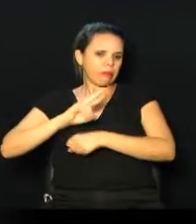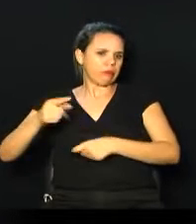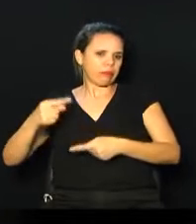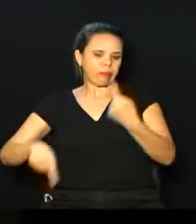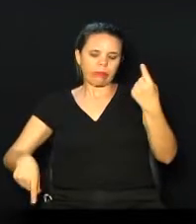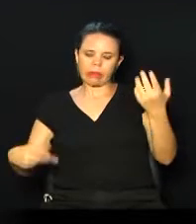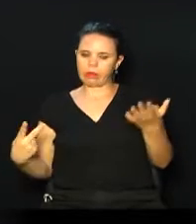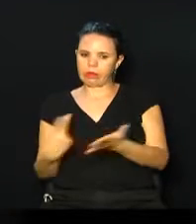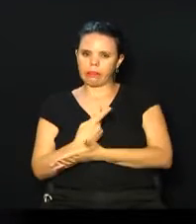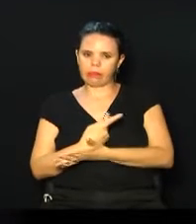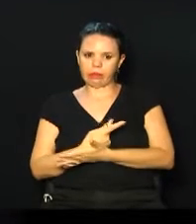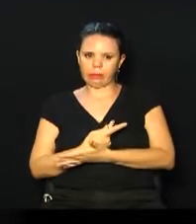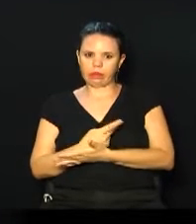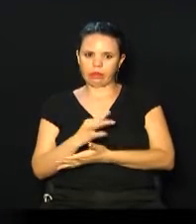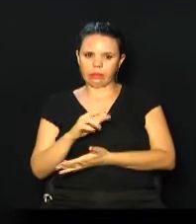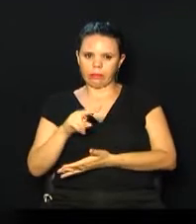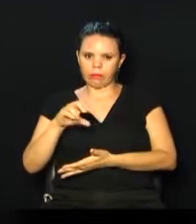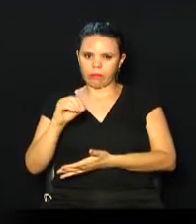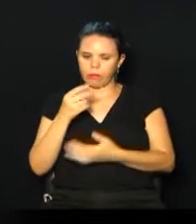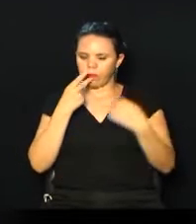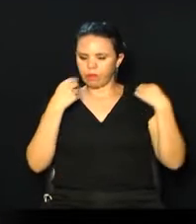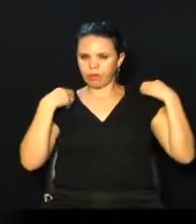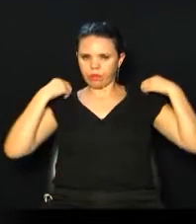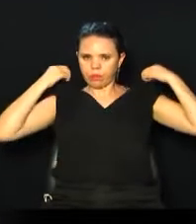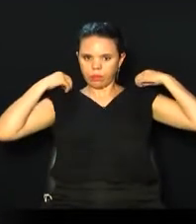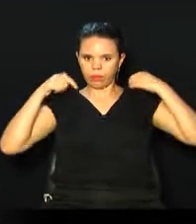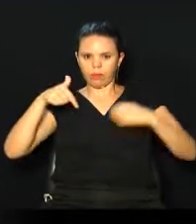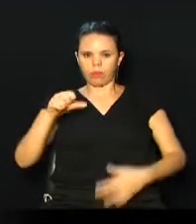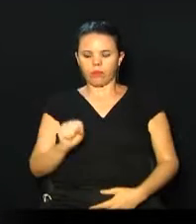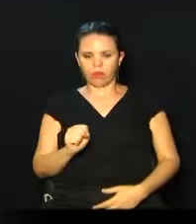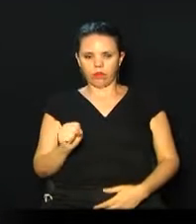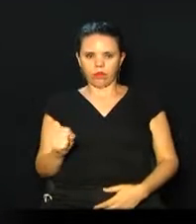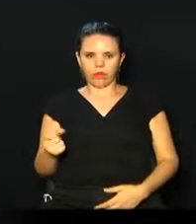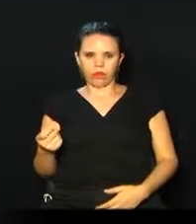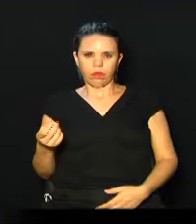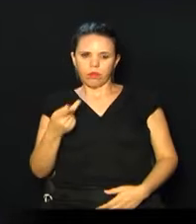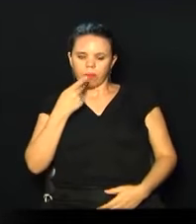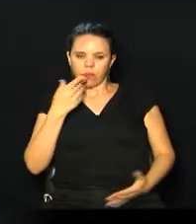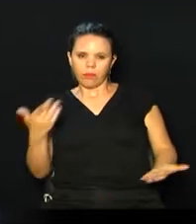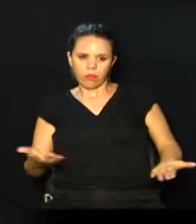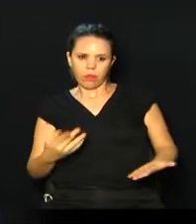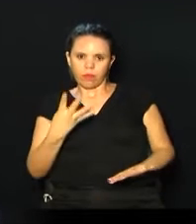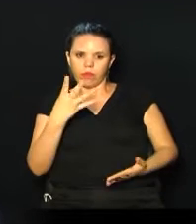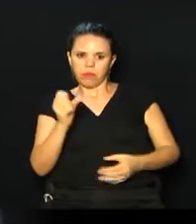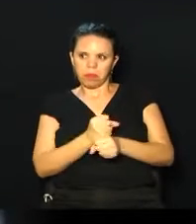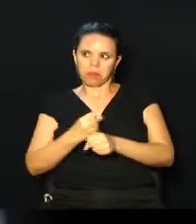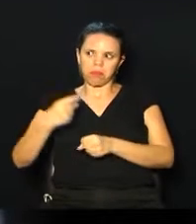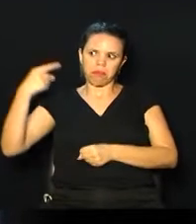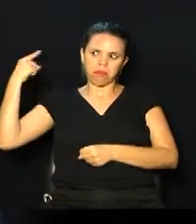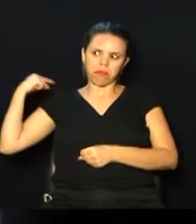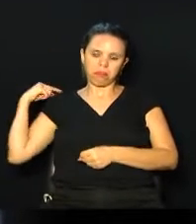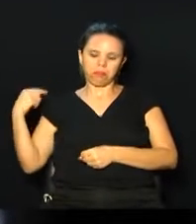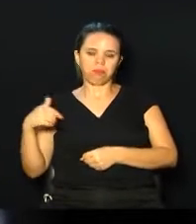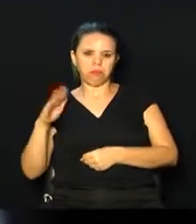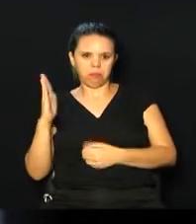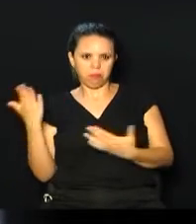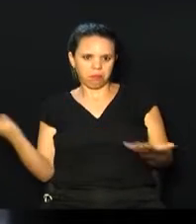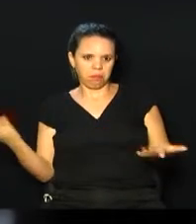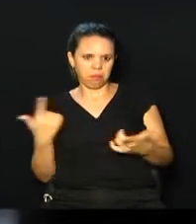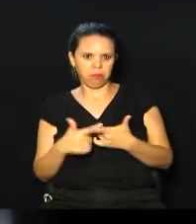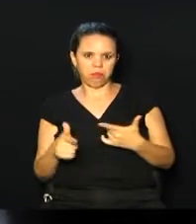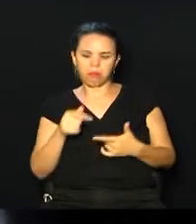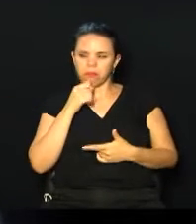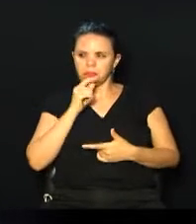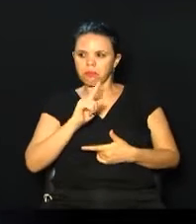eram essas. O Ernesto mencionou aí 78, nós estamos falando uma coisa de mais de 40 anos. Quer dizer,